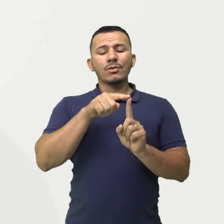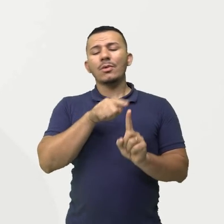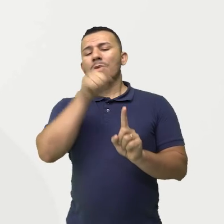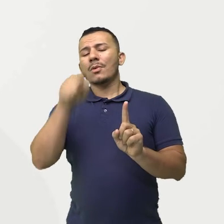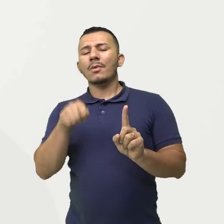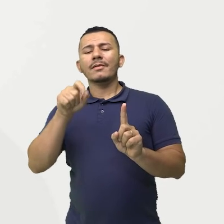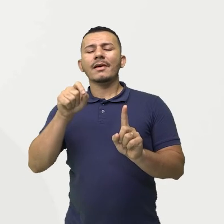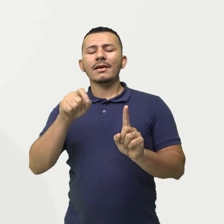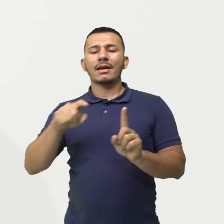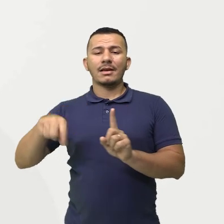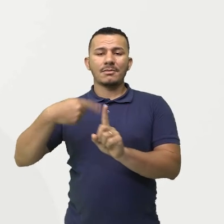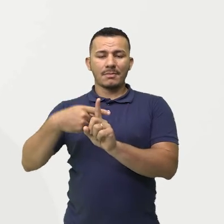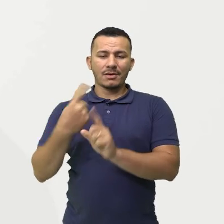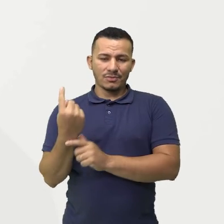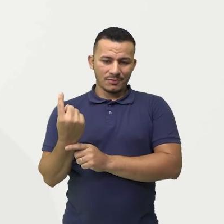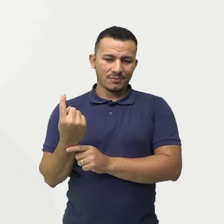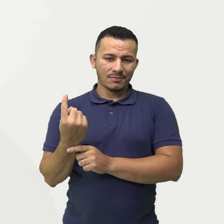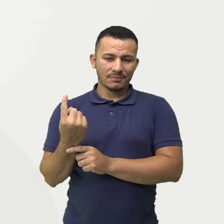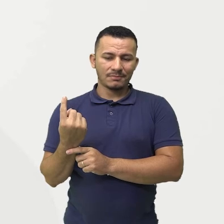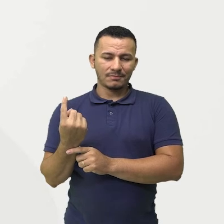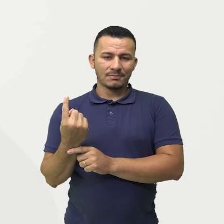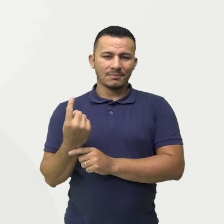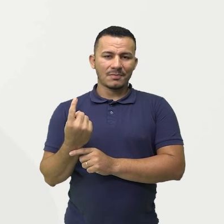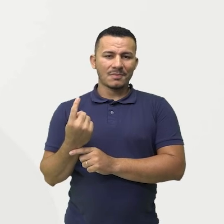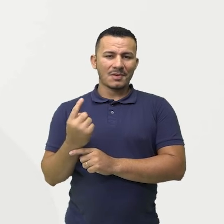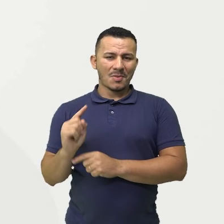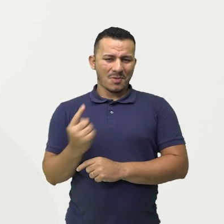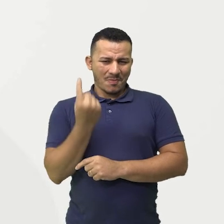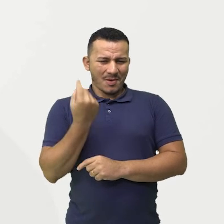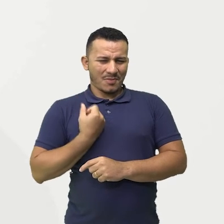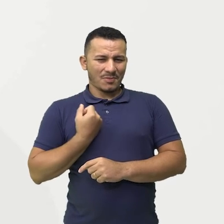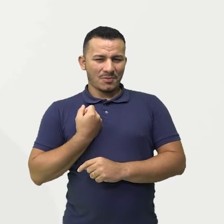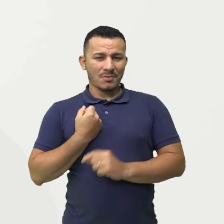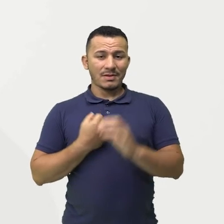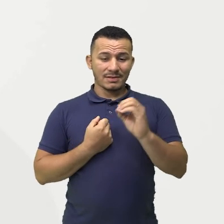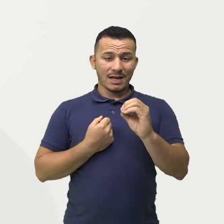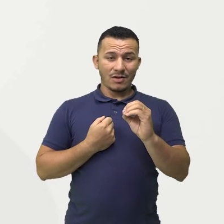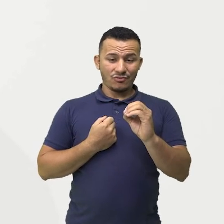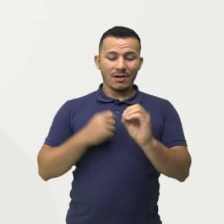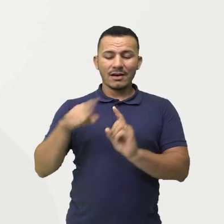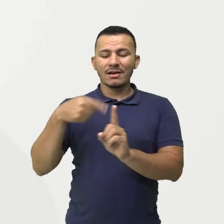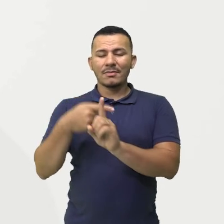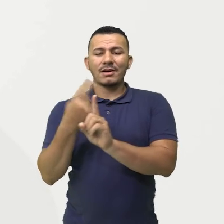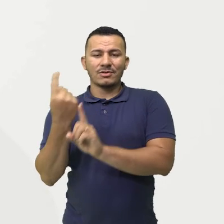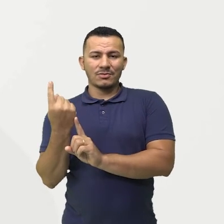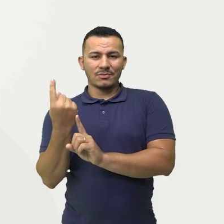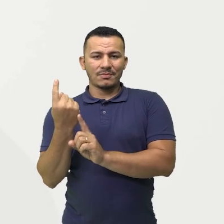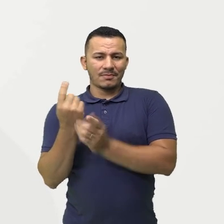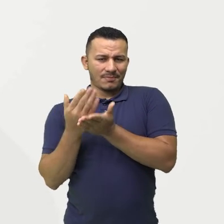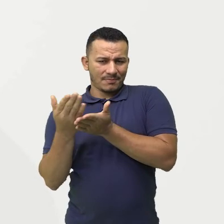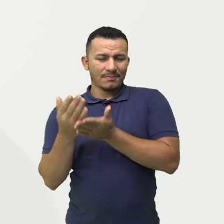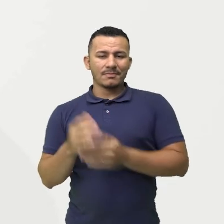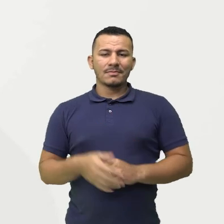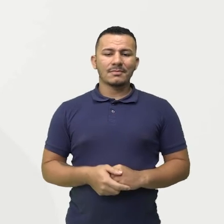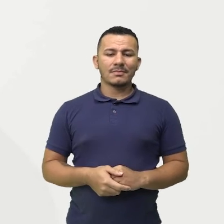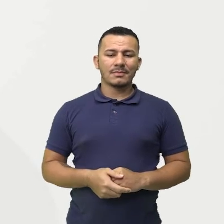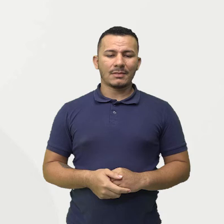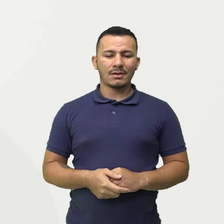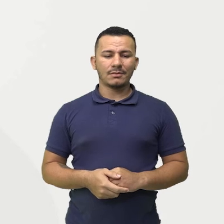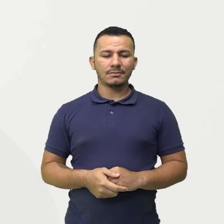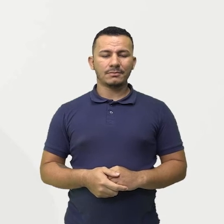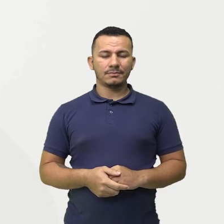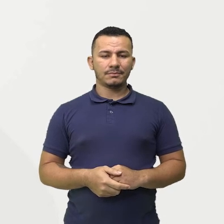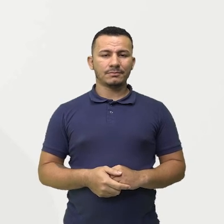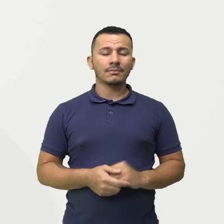0, então, é mais 1, olha. É o primeiro número após o 0 à direita, é o mais 1. Beleza?